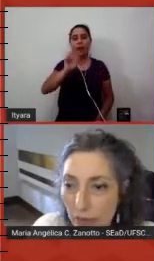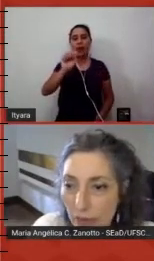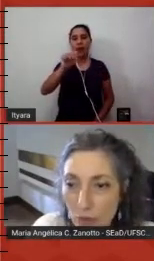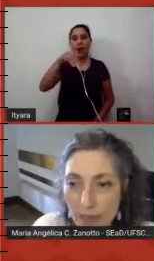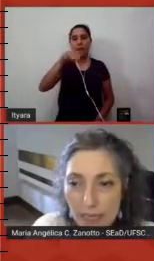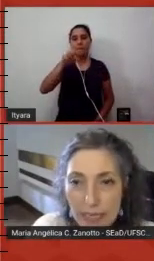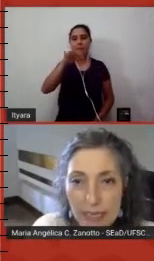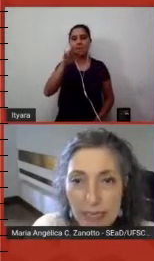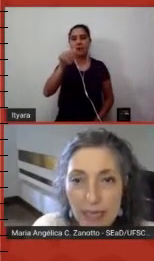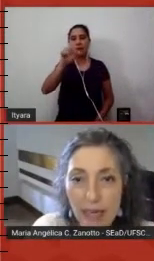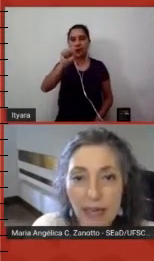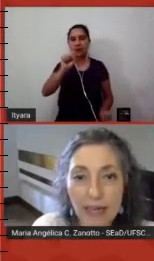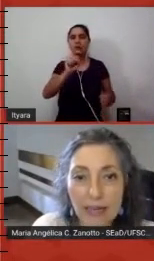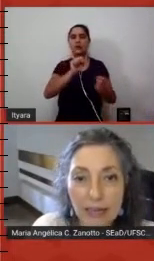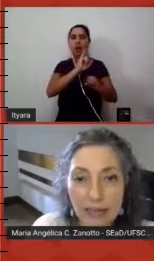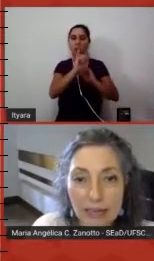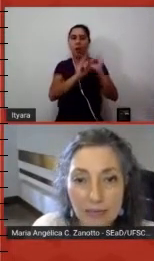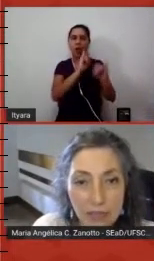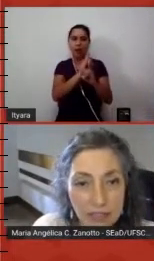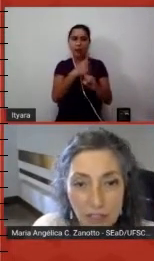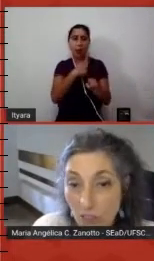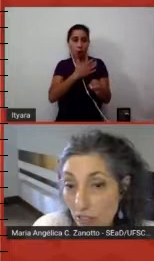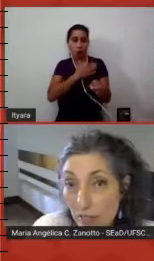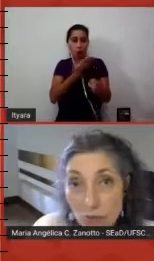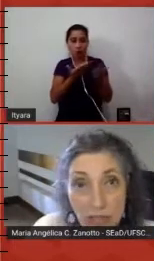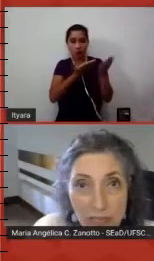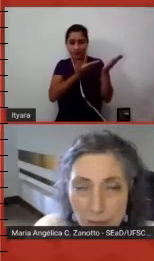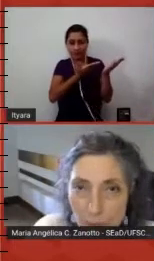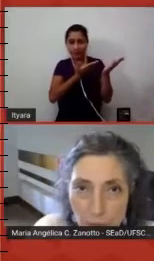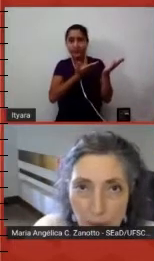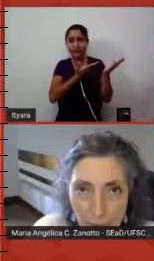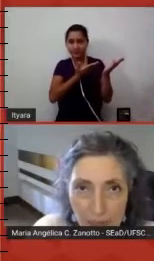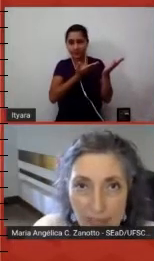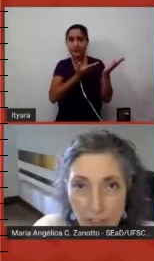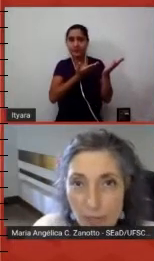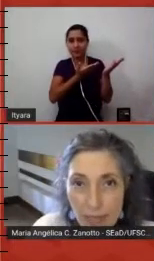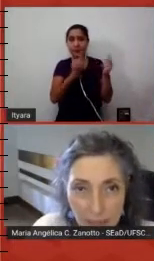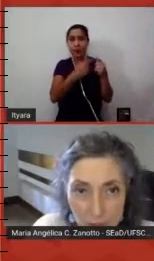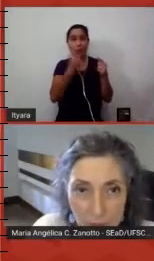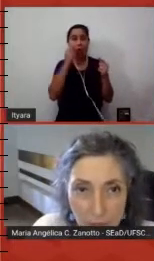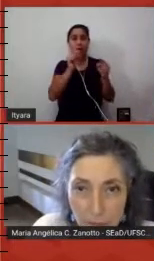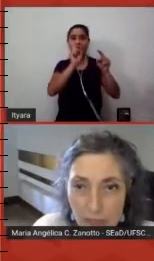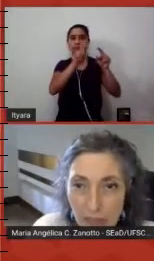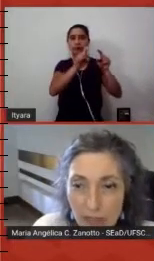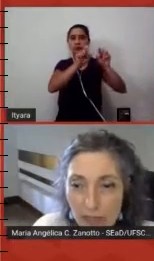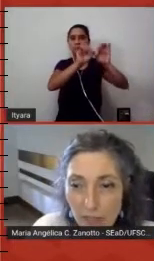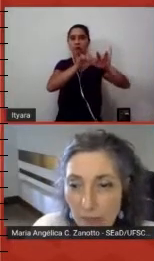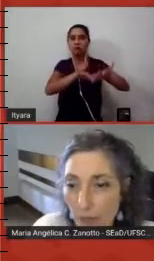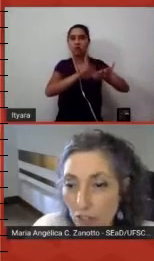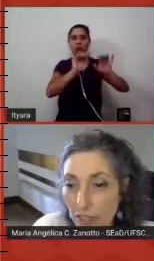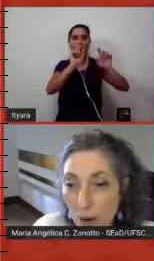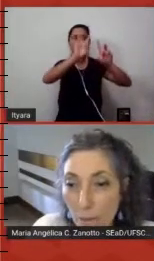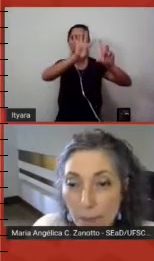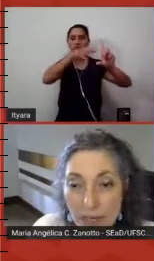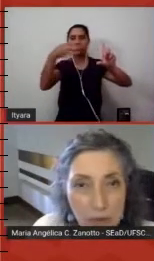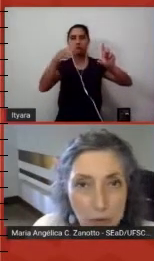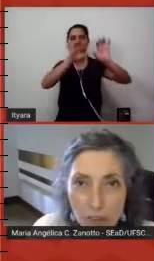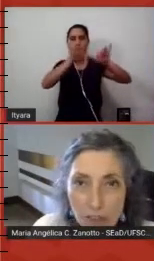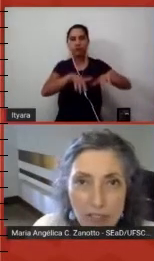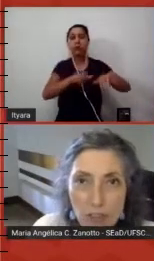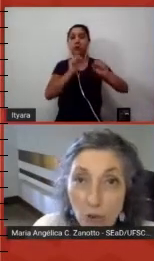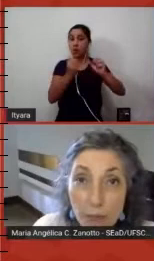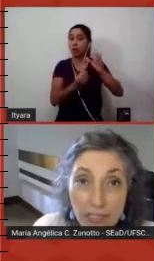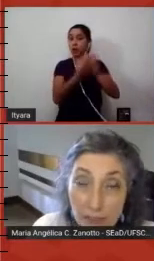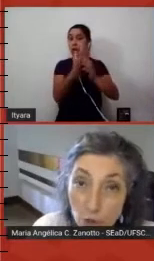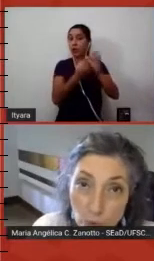bastante dessa Quick Rubric aqui, que você já tem os campos para preenchimento, você pode criar um